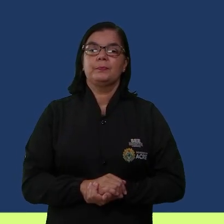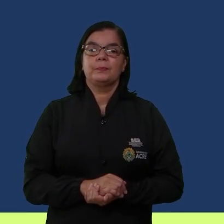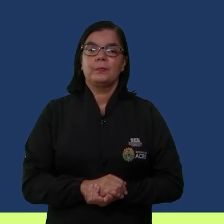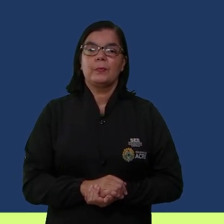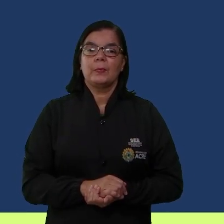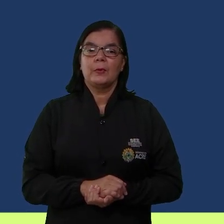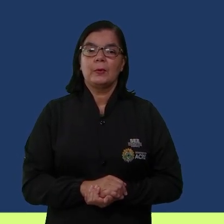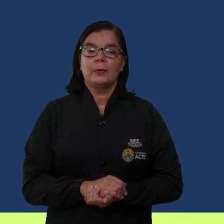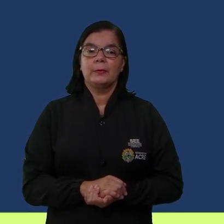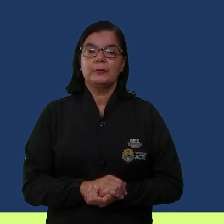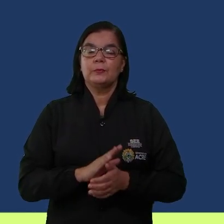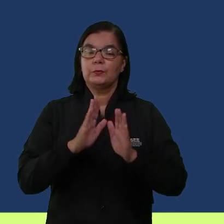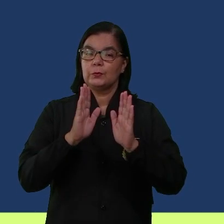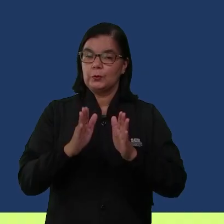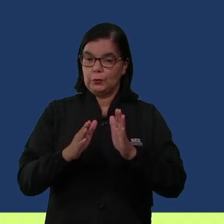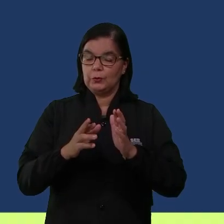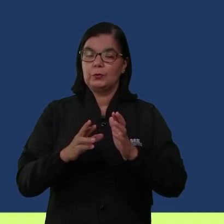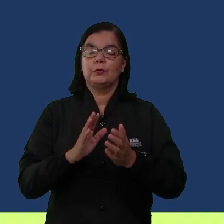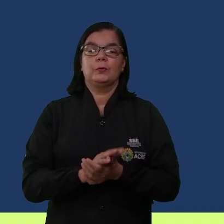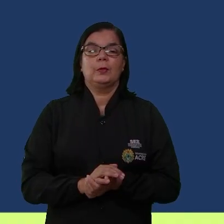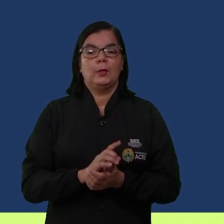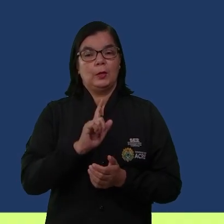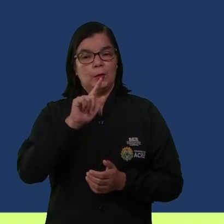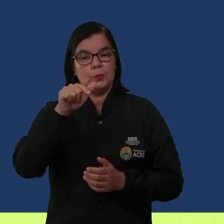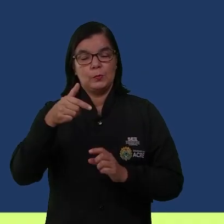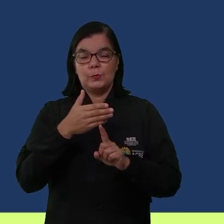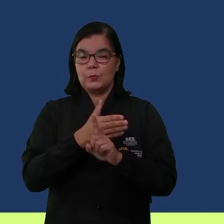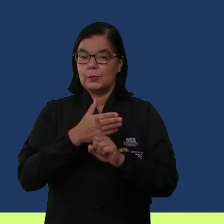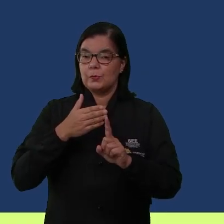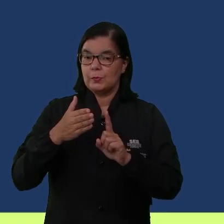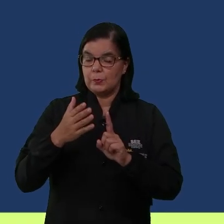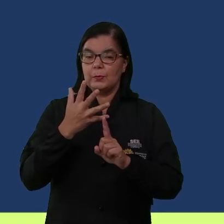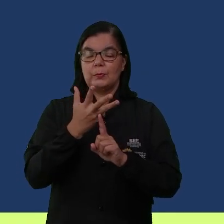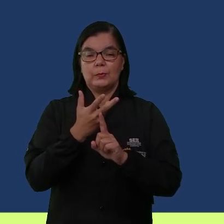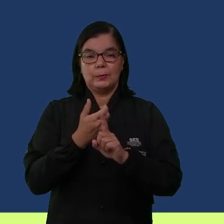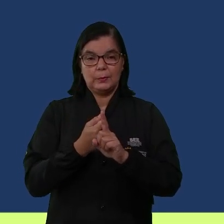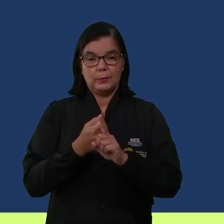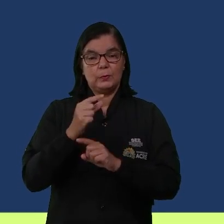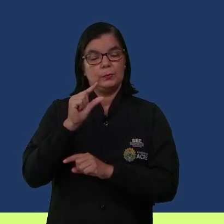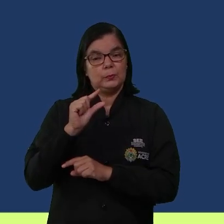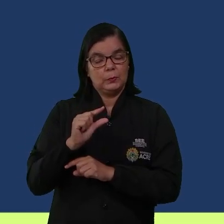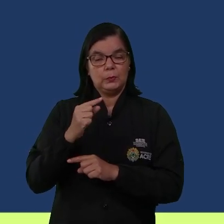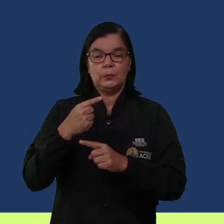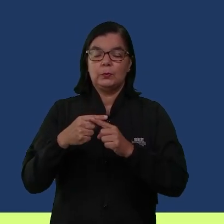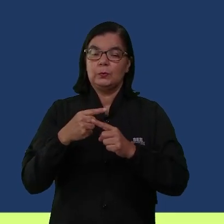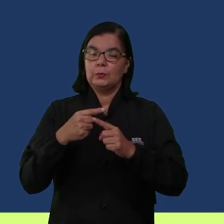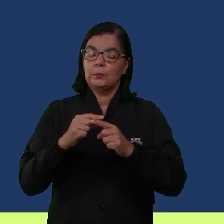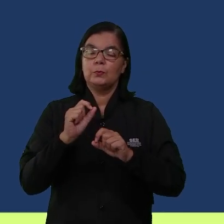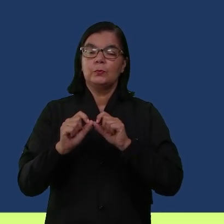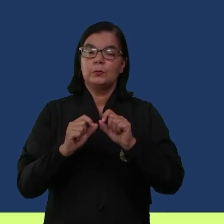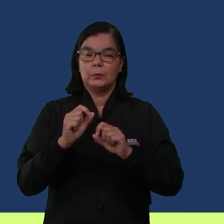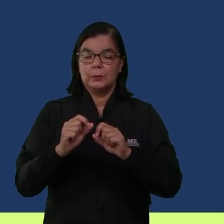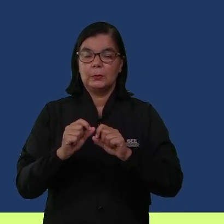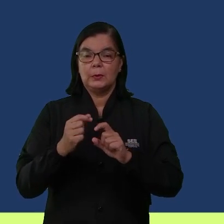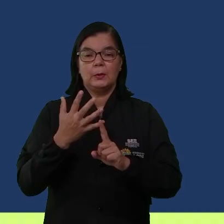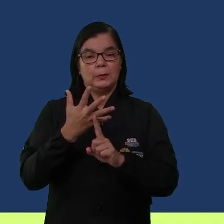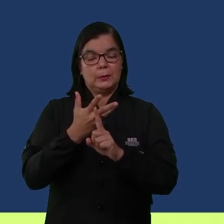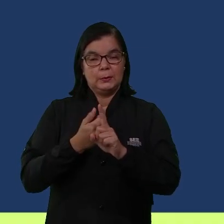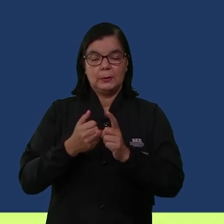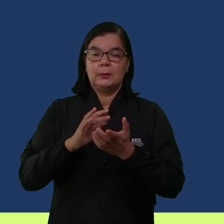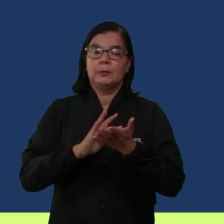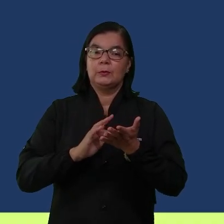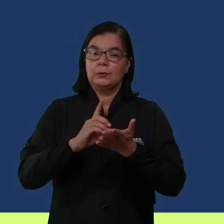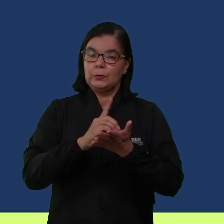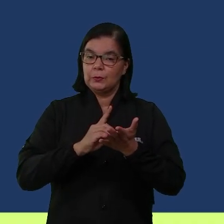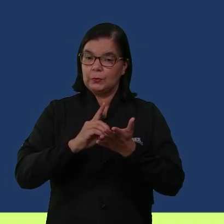composições. Já nas outras modalidades artísticas, um pouco menos, com exceção da arte digital. Mas